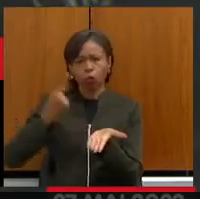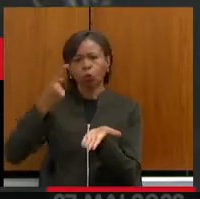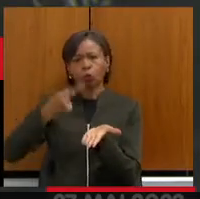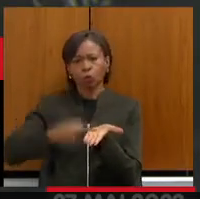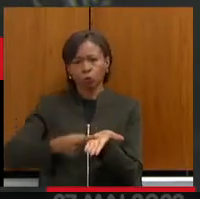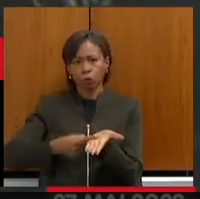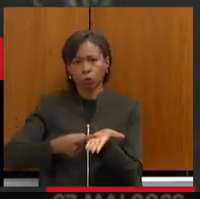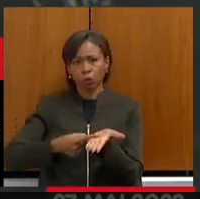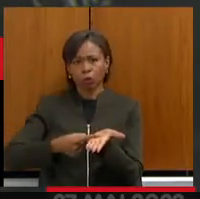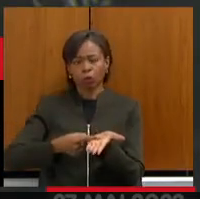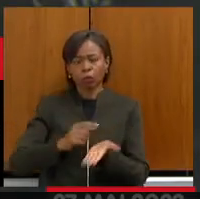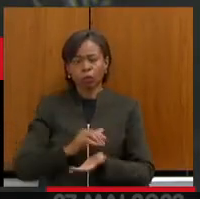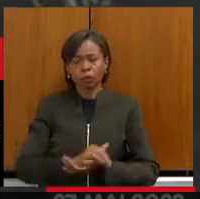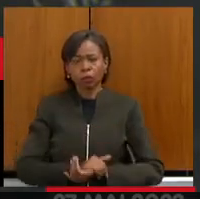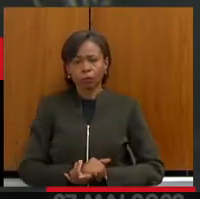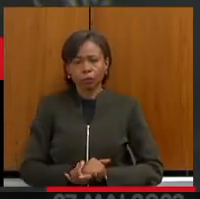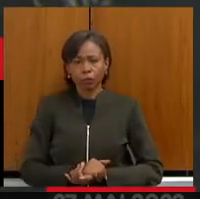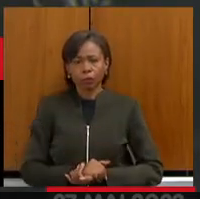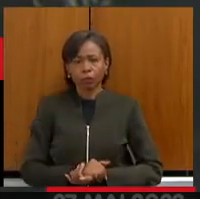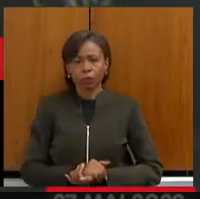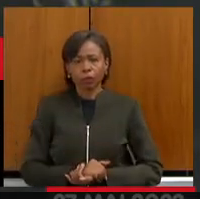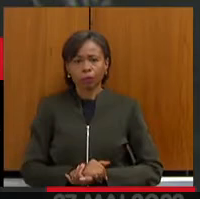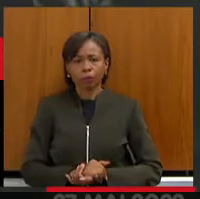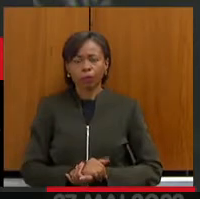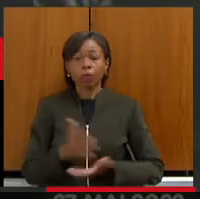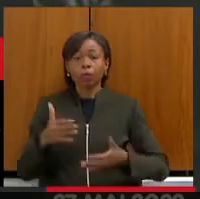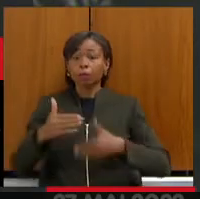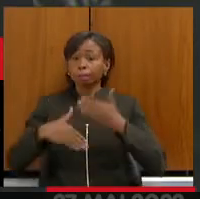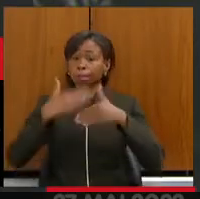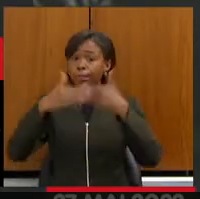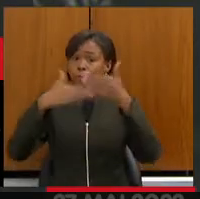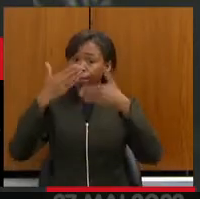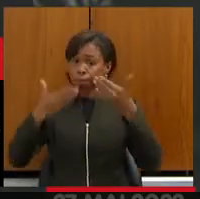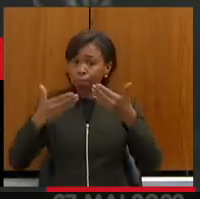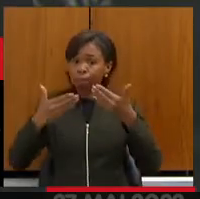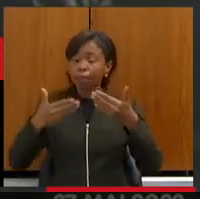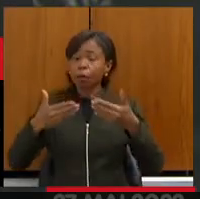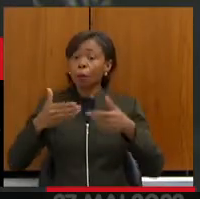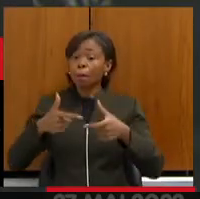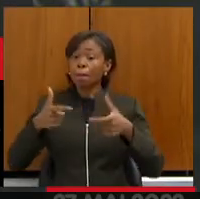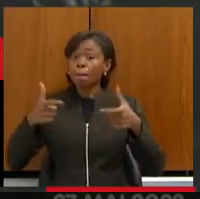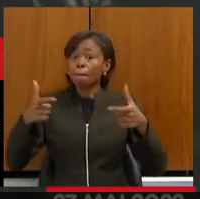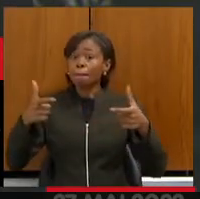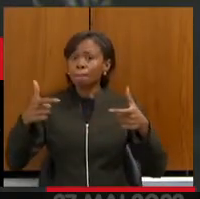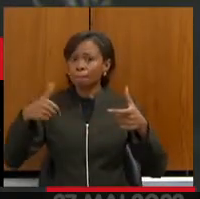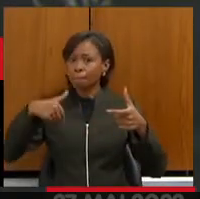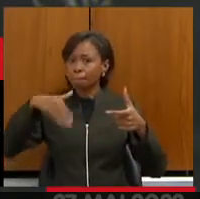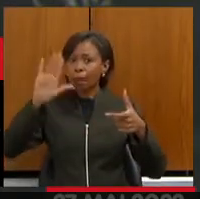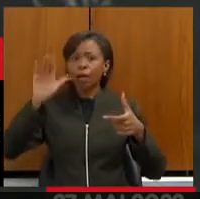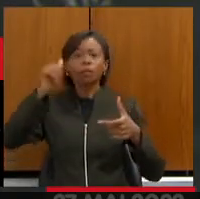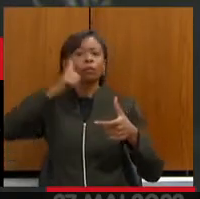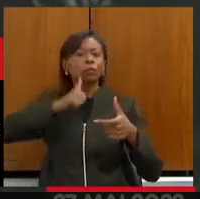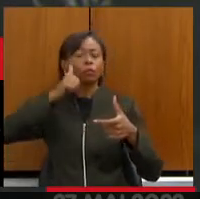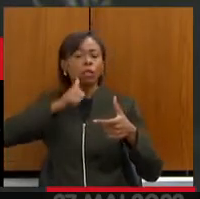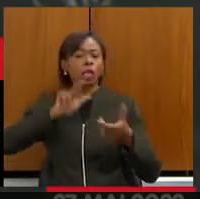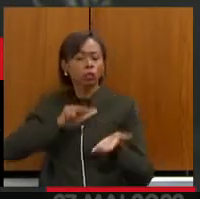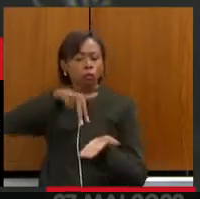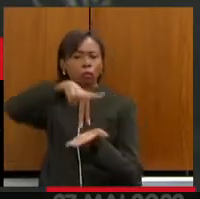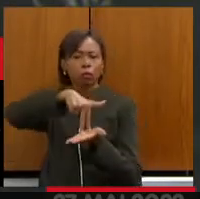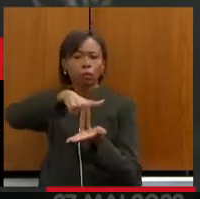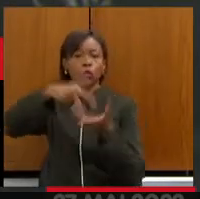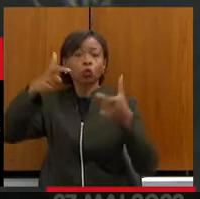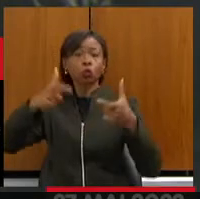a lei aqui os compromissos momento a participação feminina nos espaços de poder e decisão